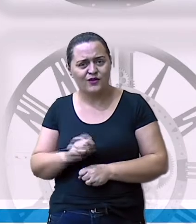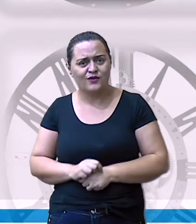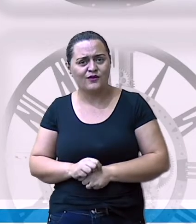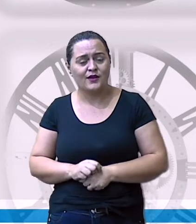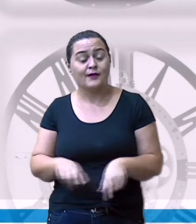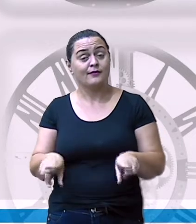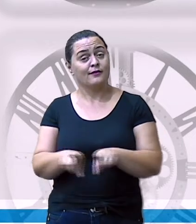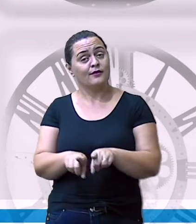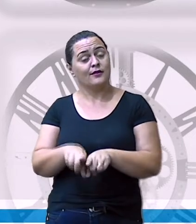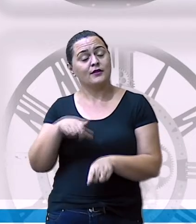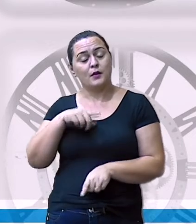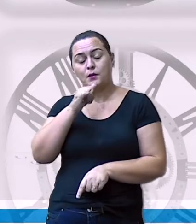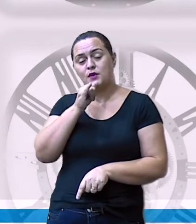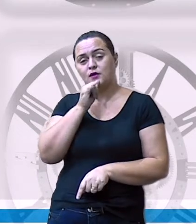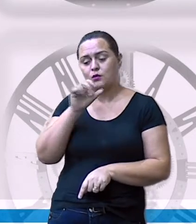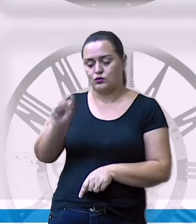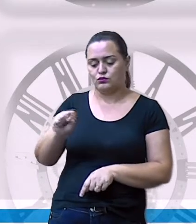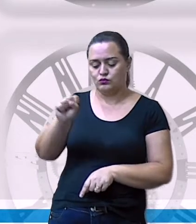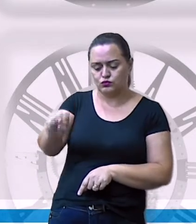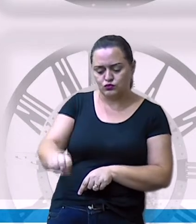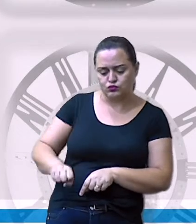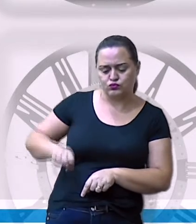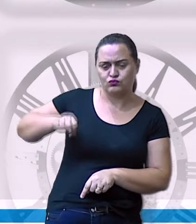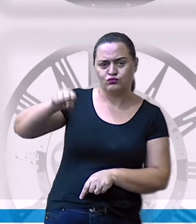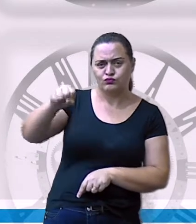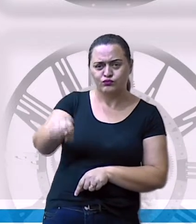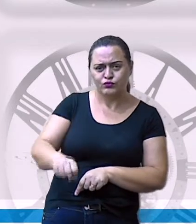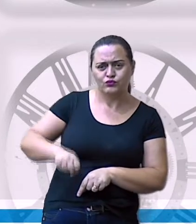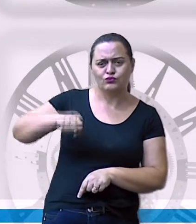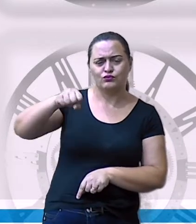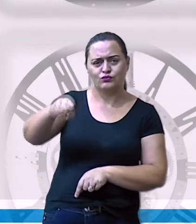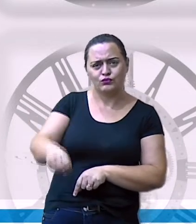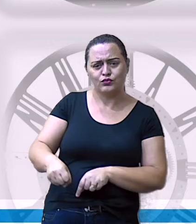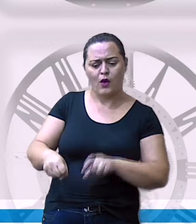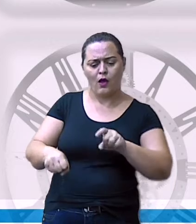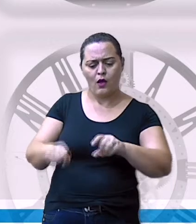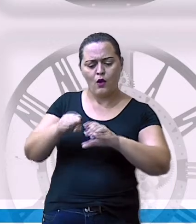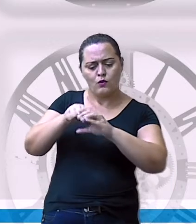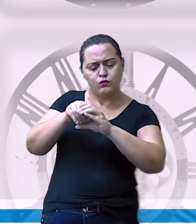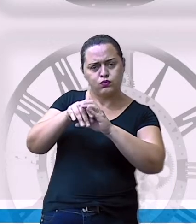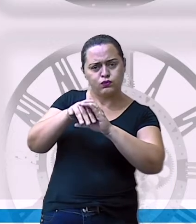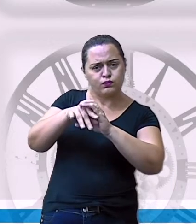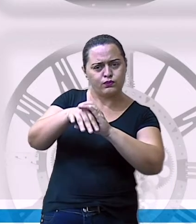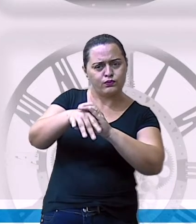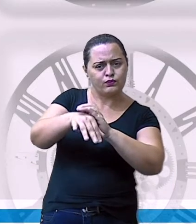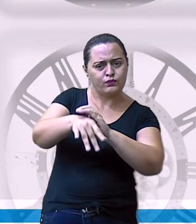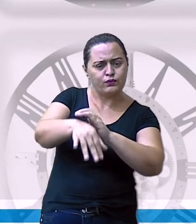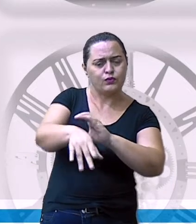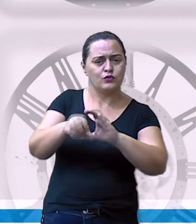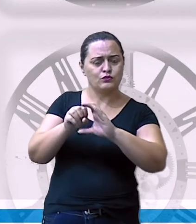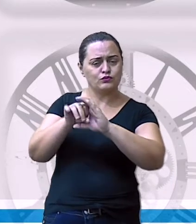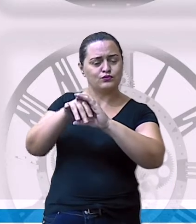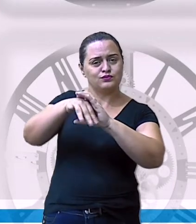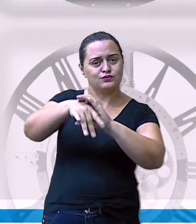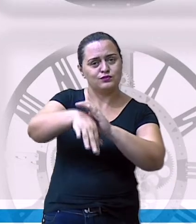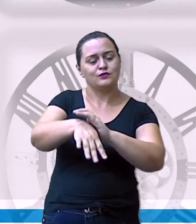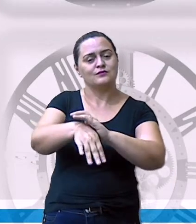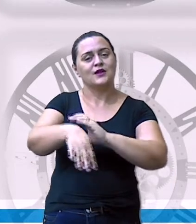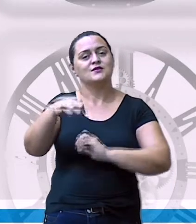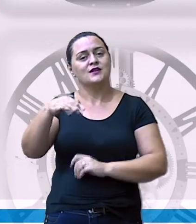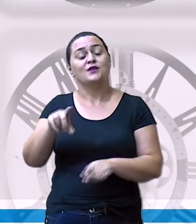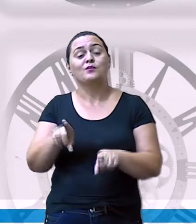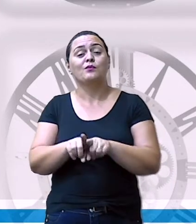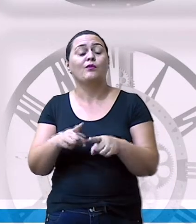por engrenagens aos componentes que espremem a carne, o macarrão ou a